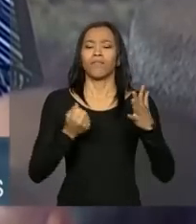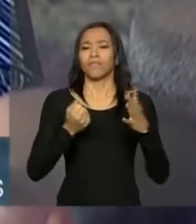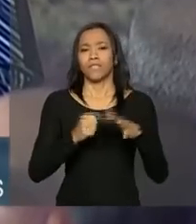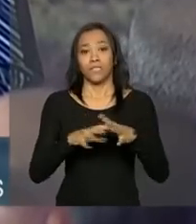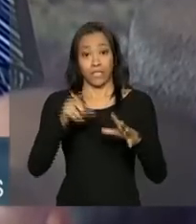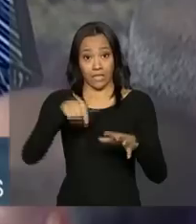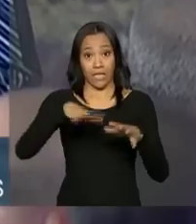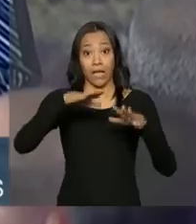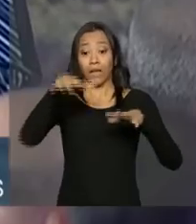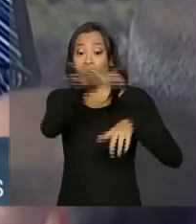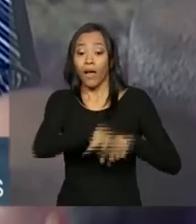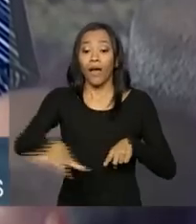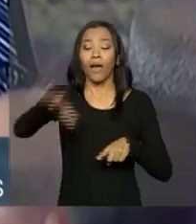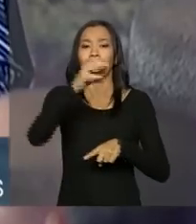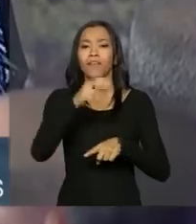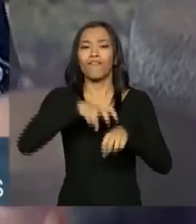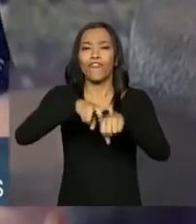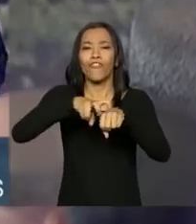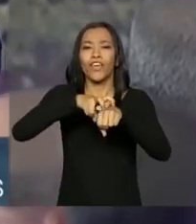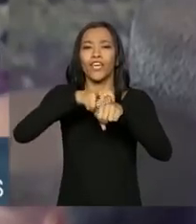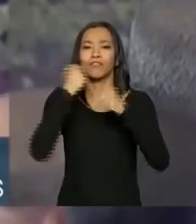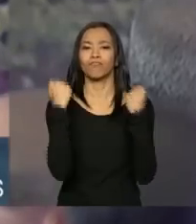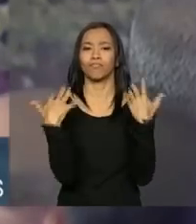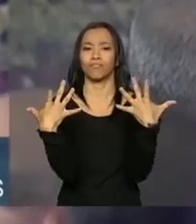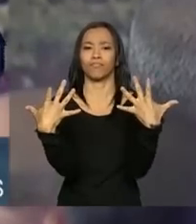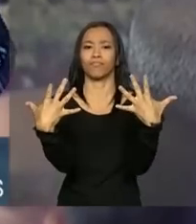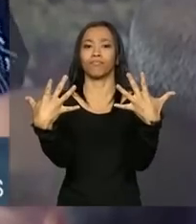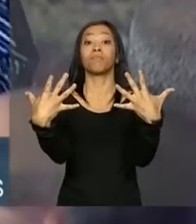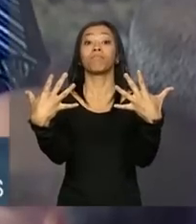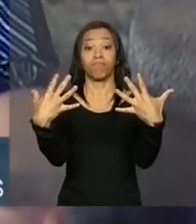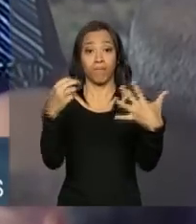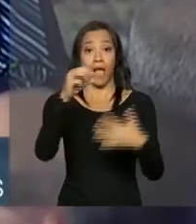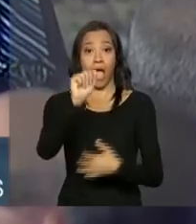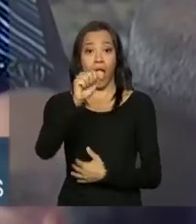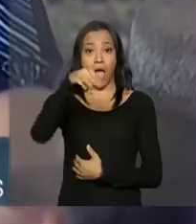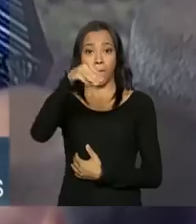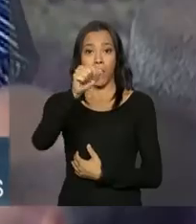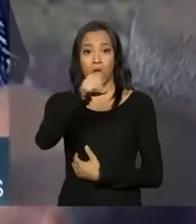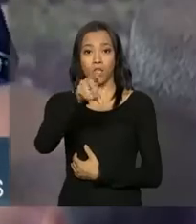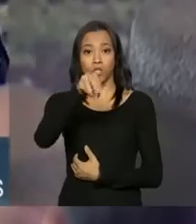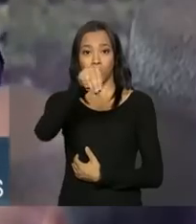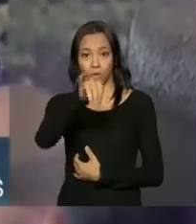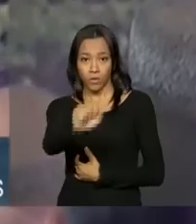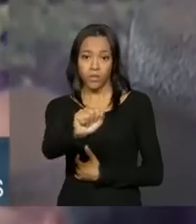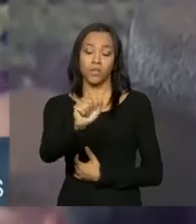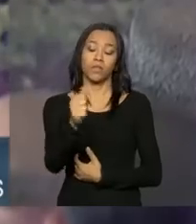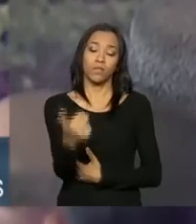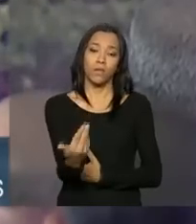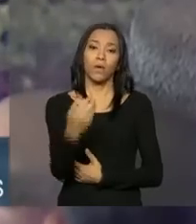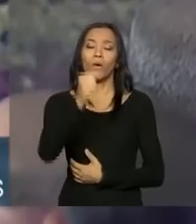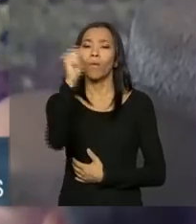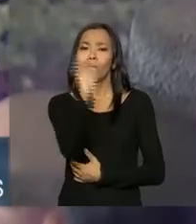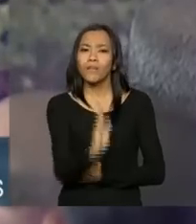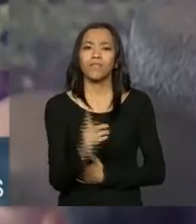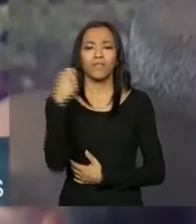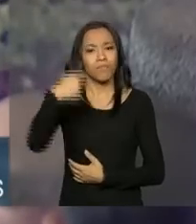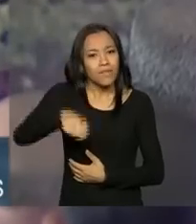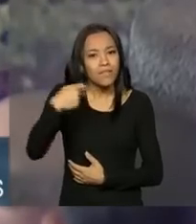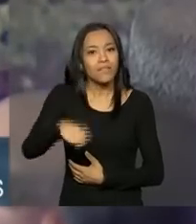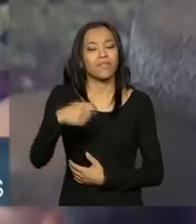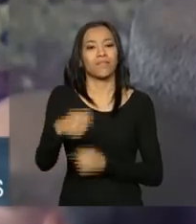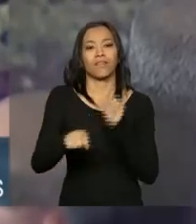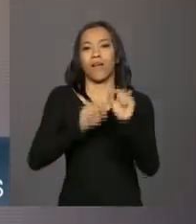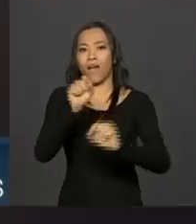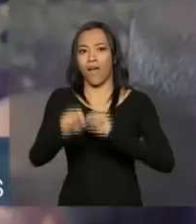Verde. O Brasil necessitará da proteção das nossas riquezas